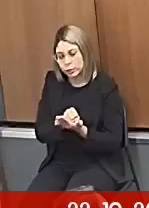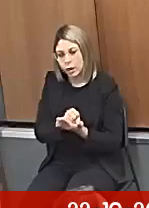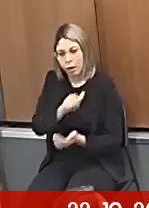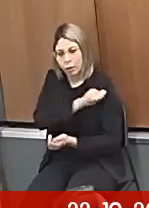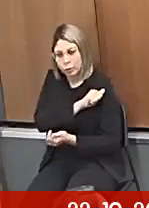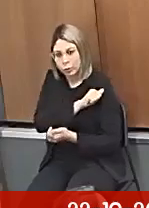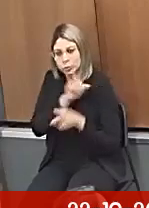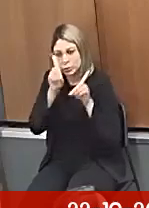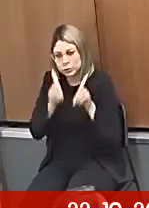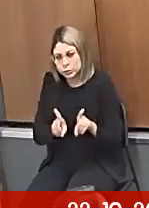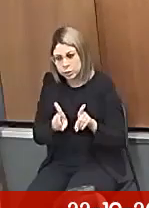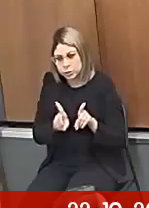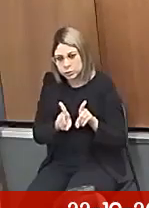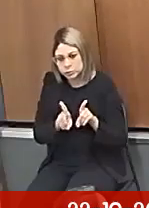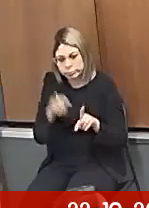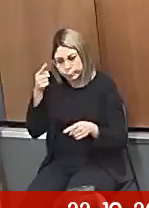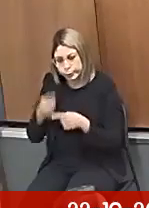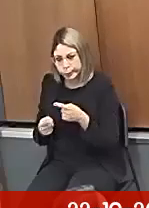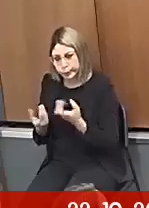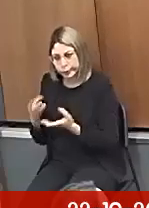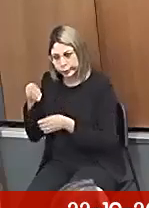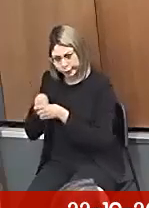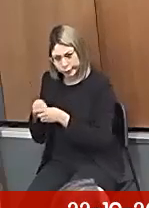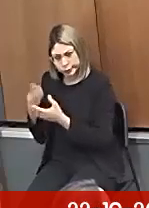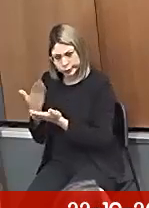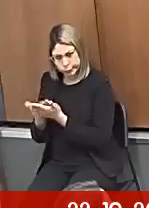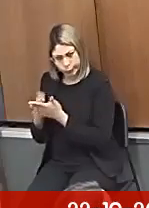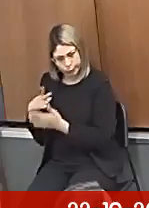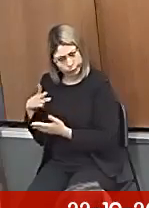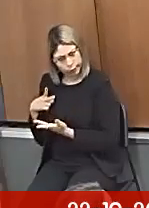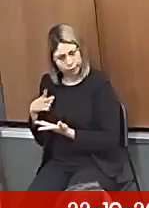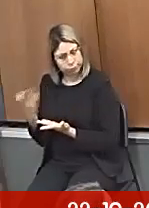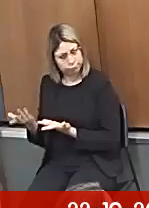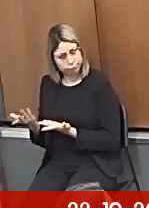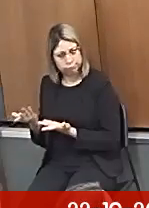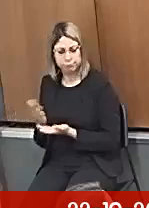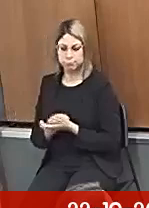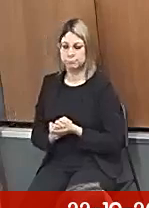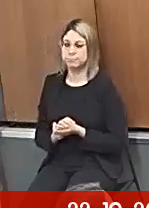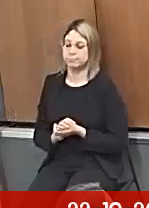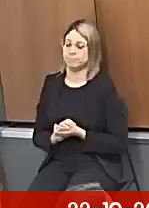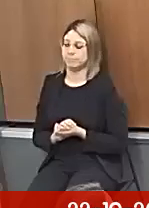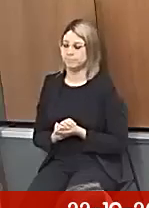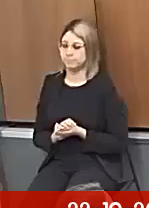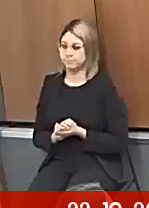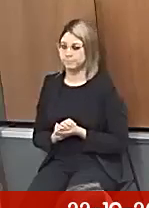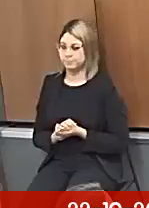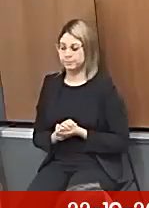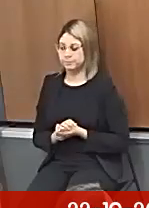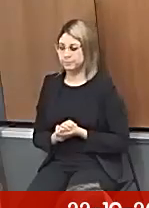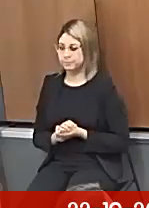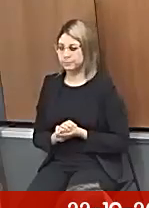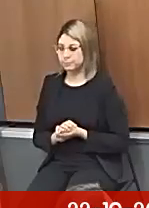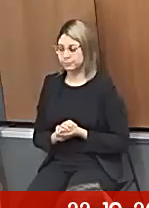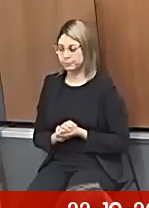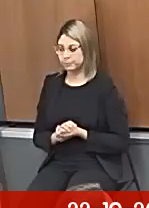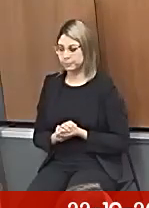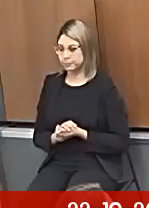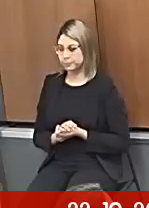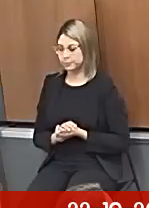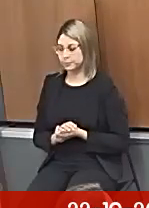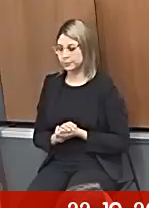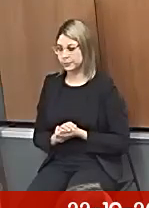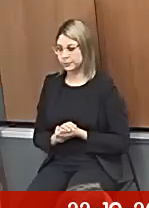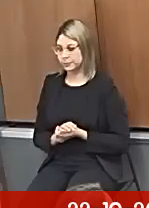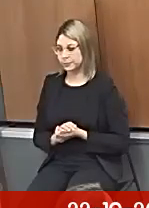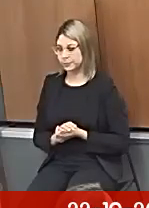deficiência por escolas particulares do município de Belo Horizonte. Cadê aquele, os deputados da autoria do requerimento?